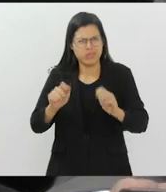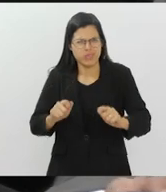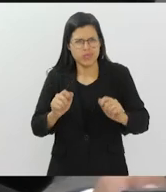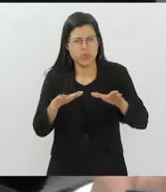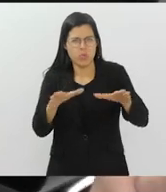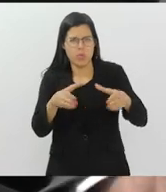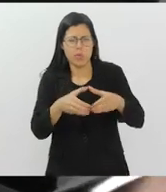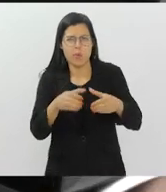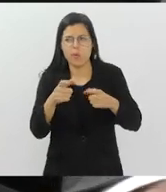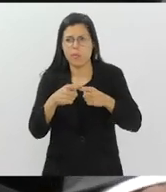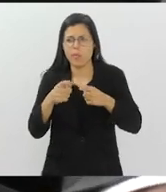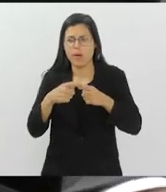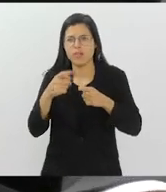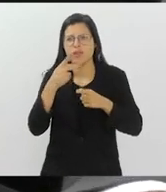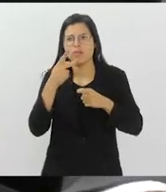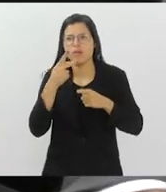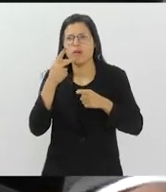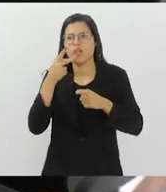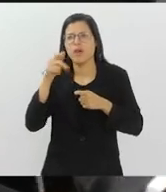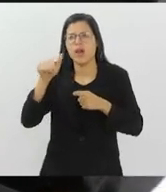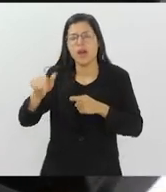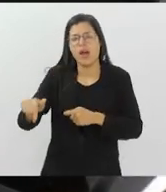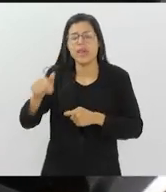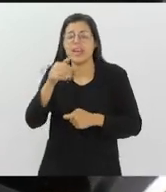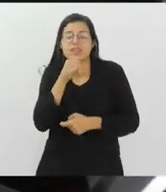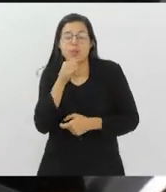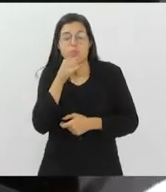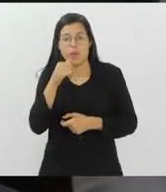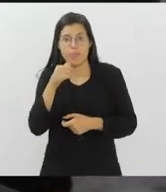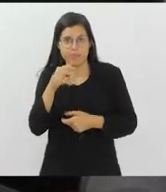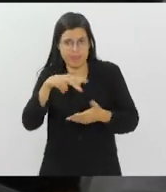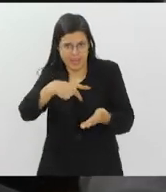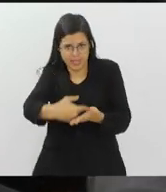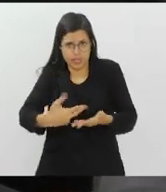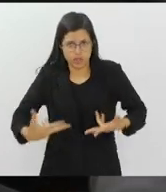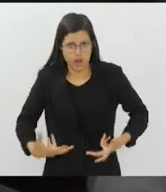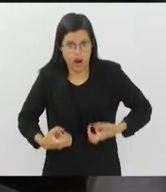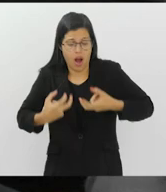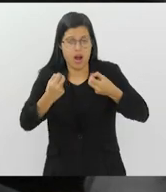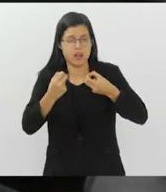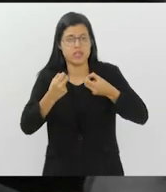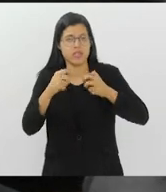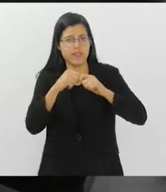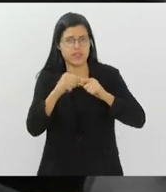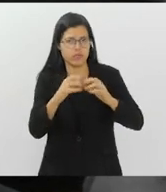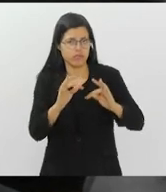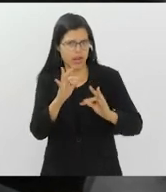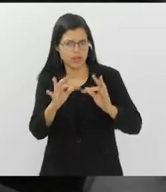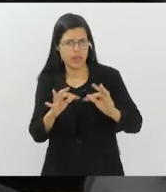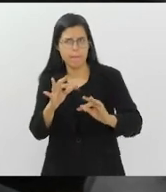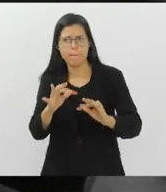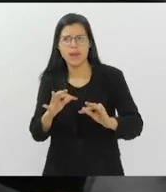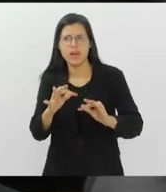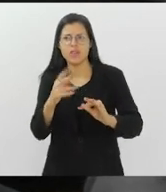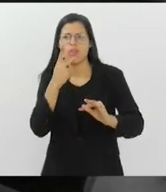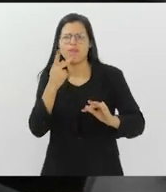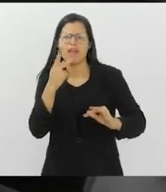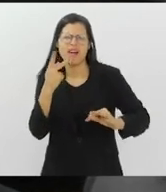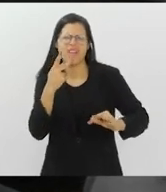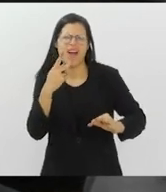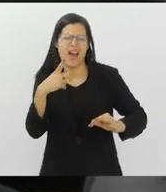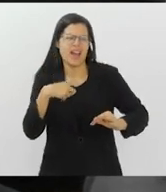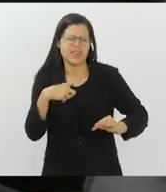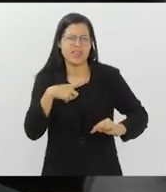aquela quimioterapia que um paciente oncológico está fazendo, ela é muito, ela tem um volume muito grande, então vamos diminuir